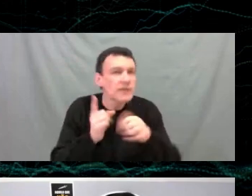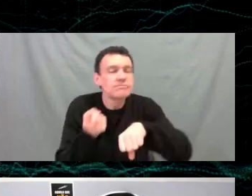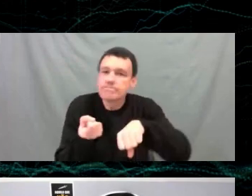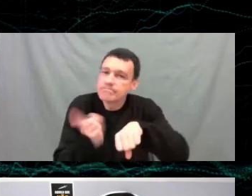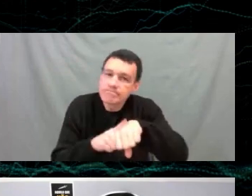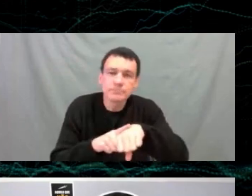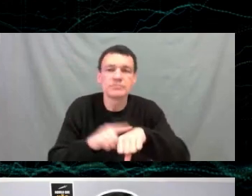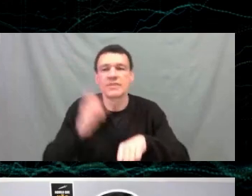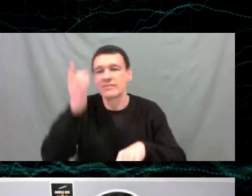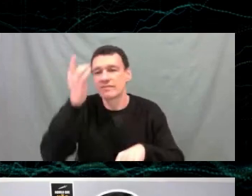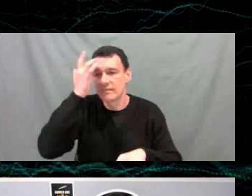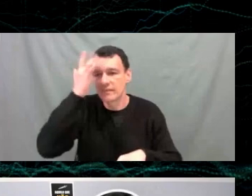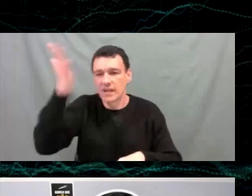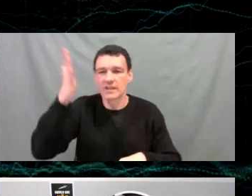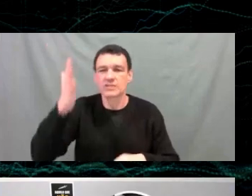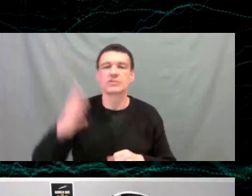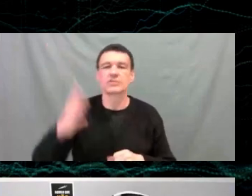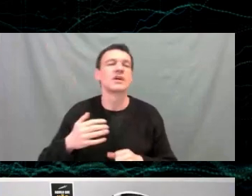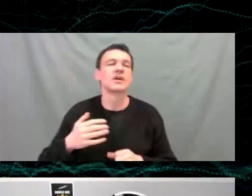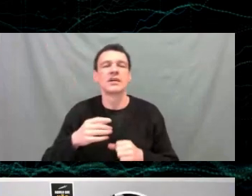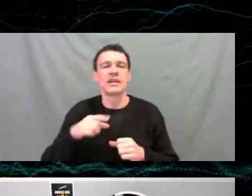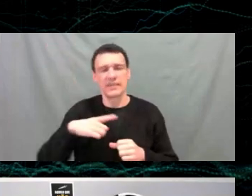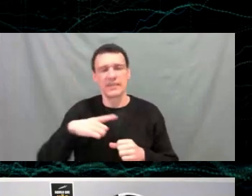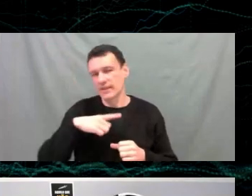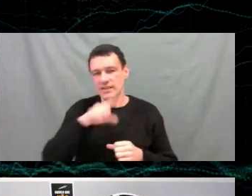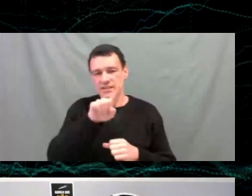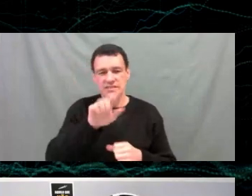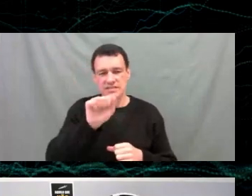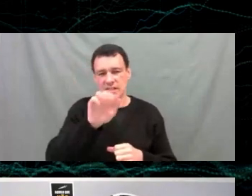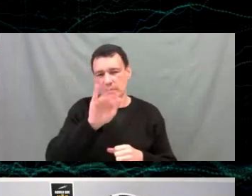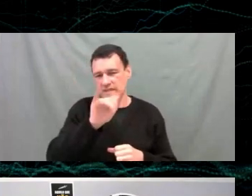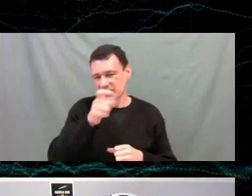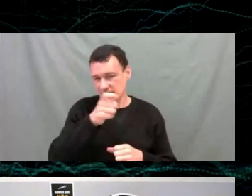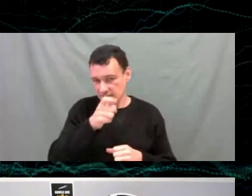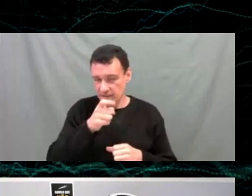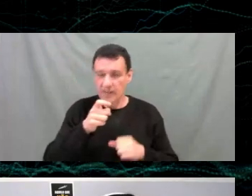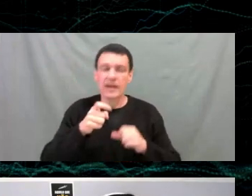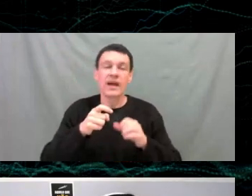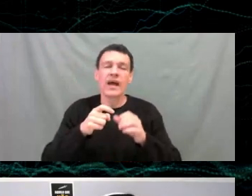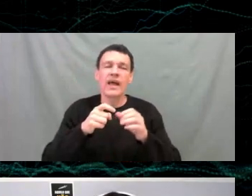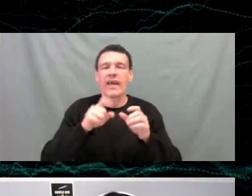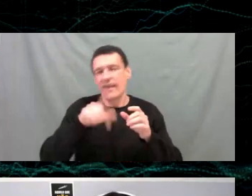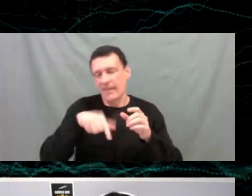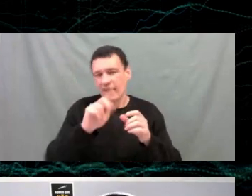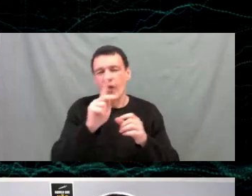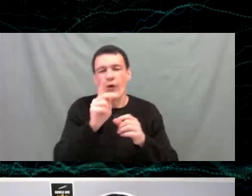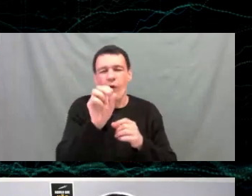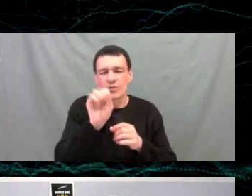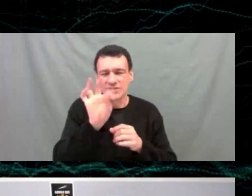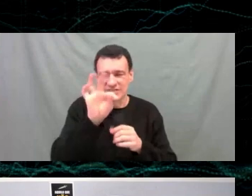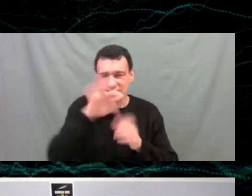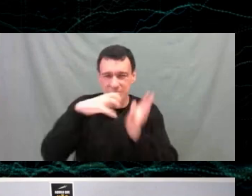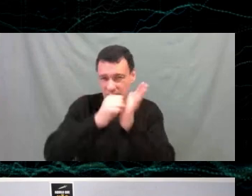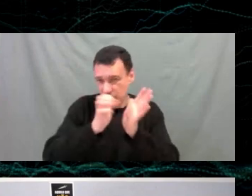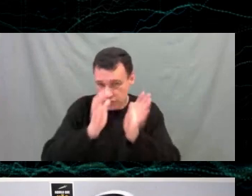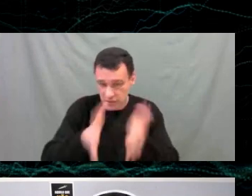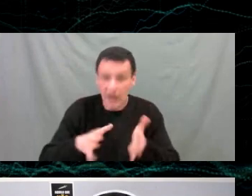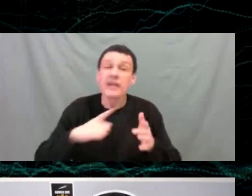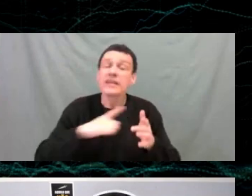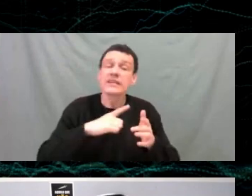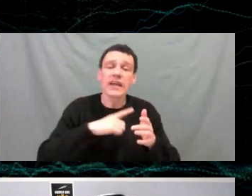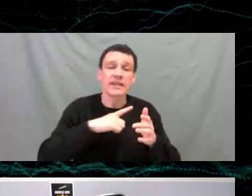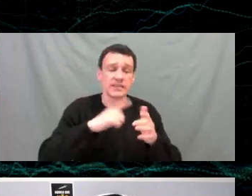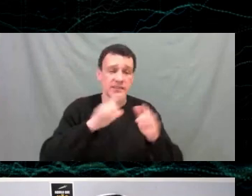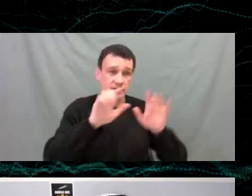tem o Zabbix Server, lá como host cadastrado, e a ele associado os templates específicos, o template específico